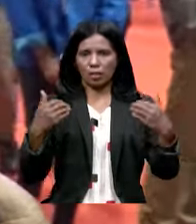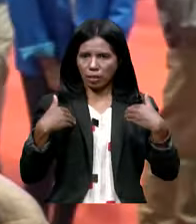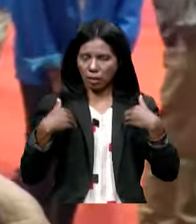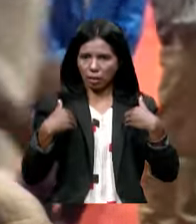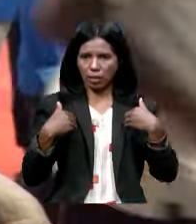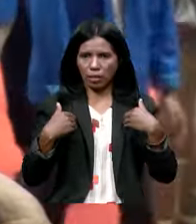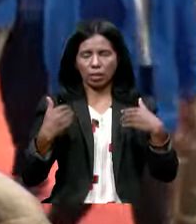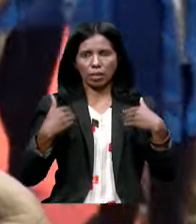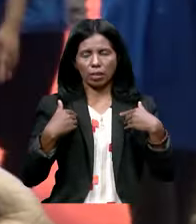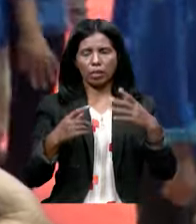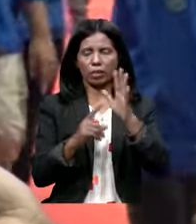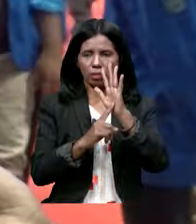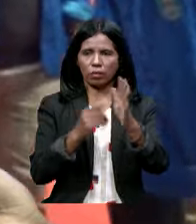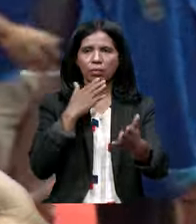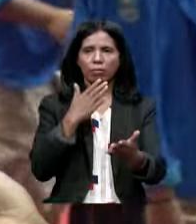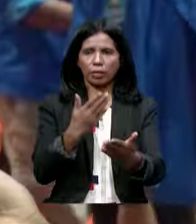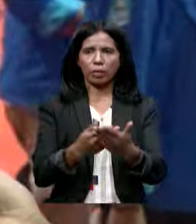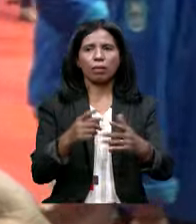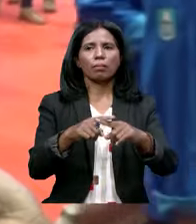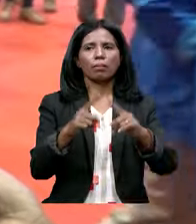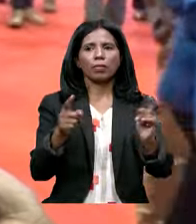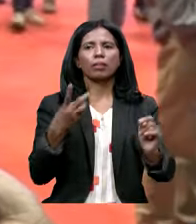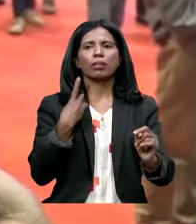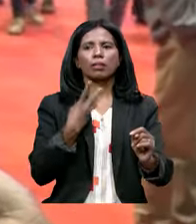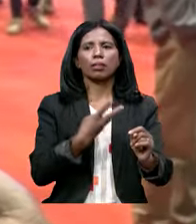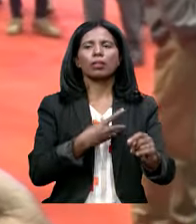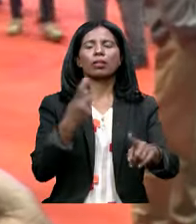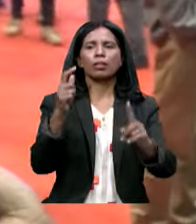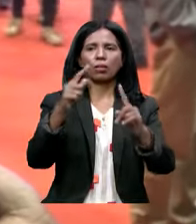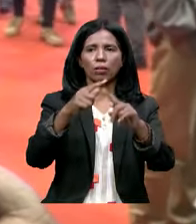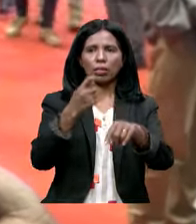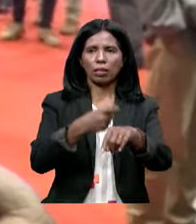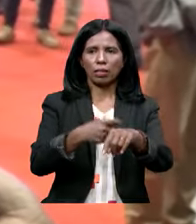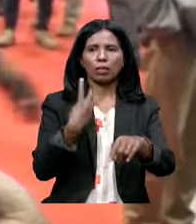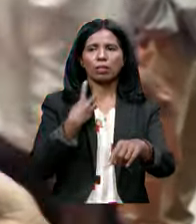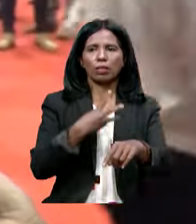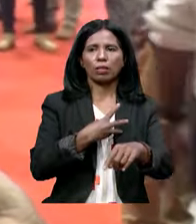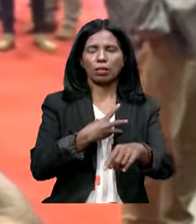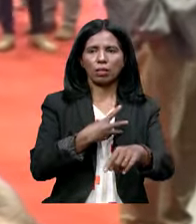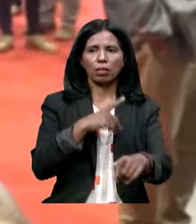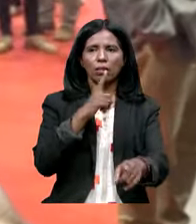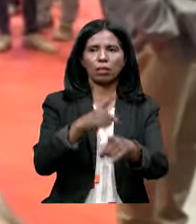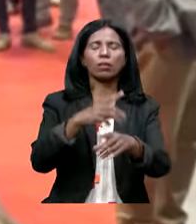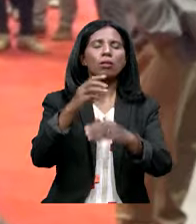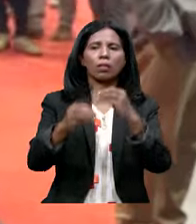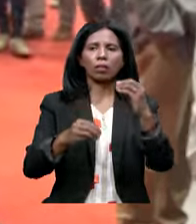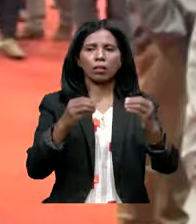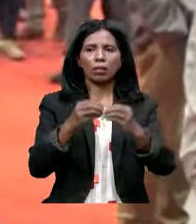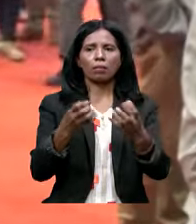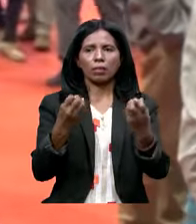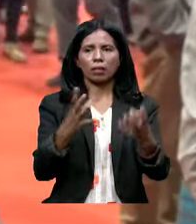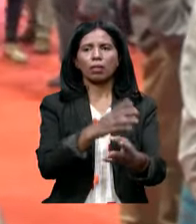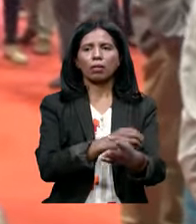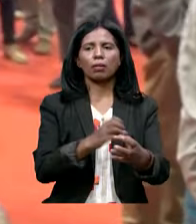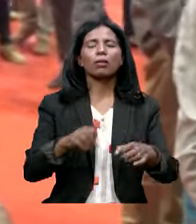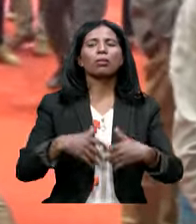ia indicações que dia mai be ita so toia tempo ida ita se estabelece lo los kata buat ne bara karik bara